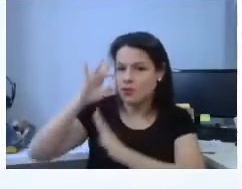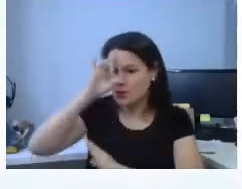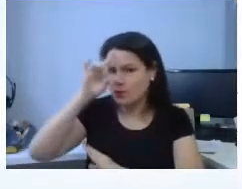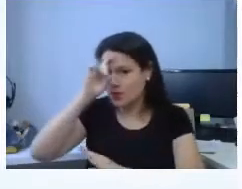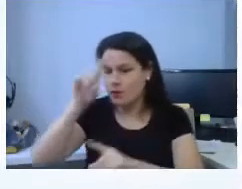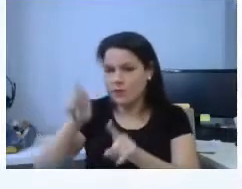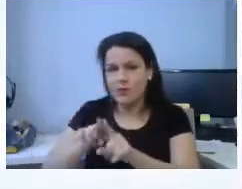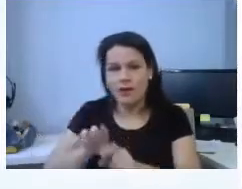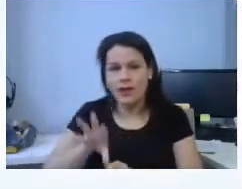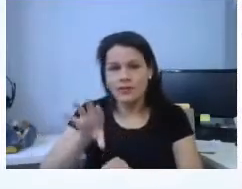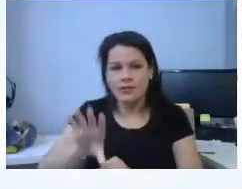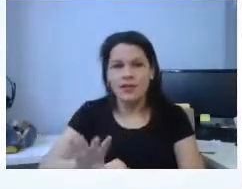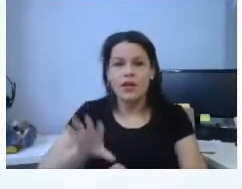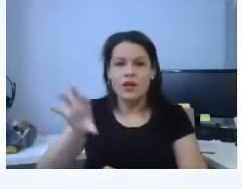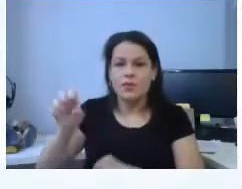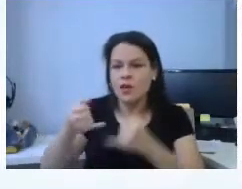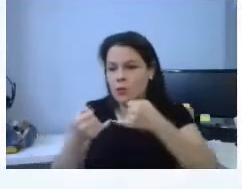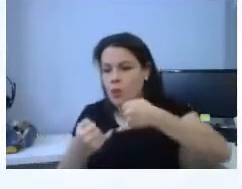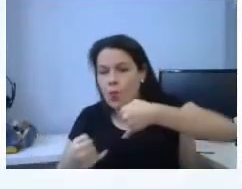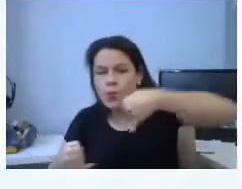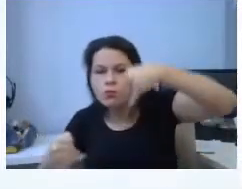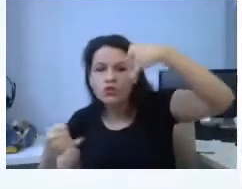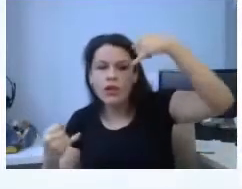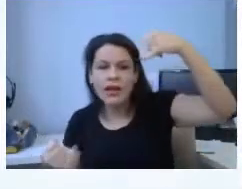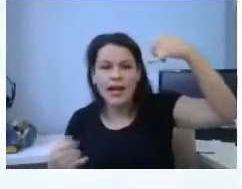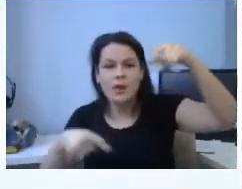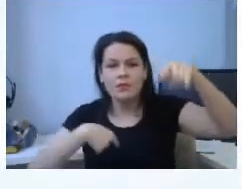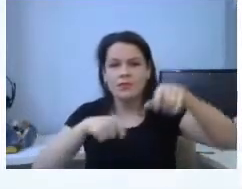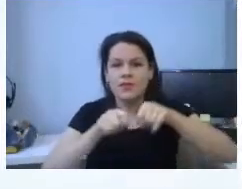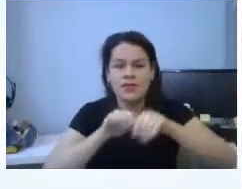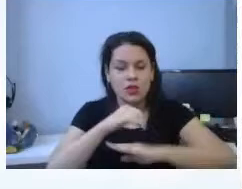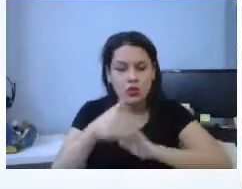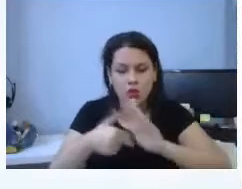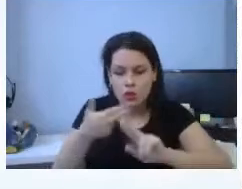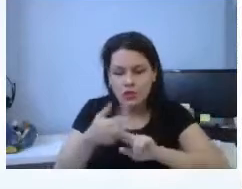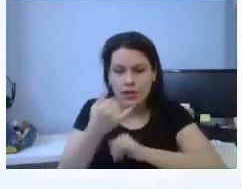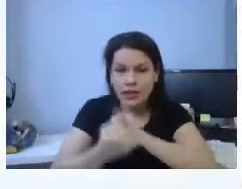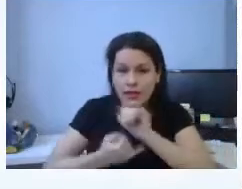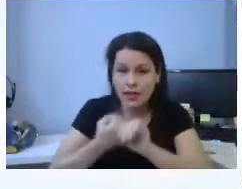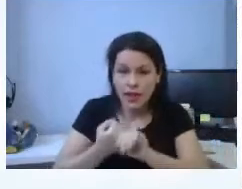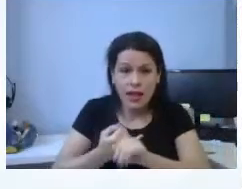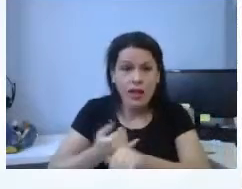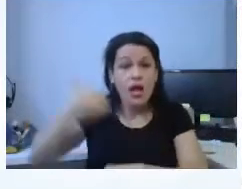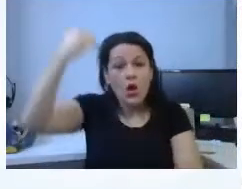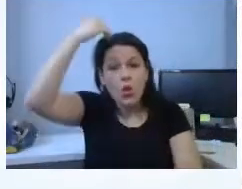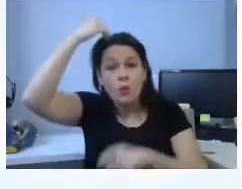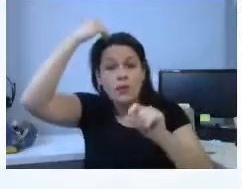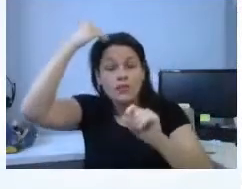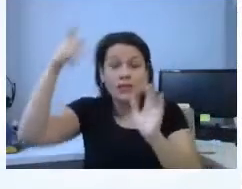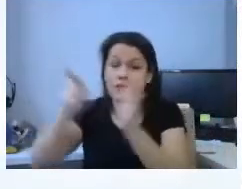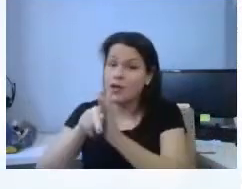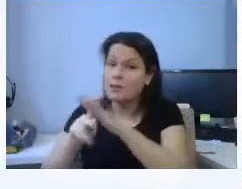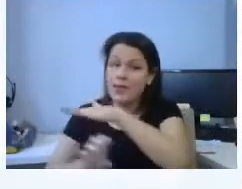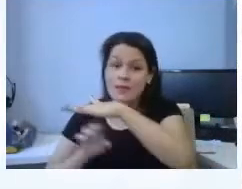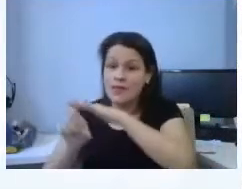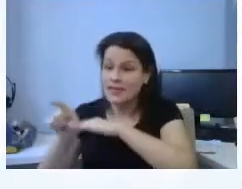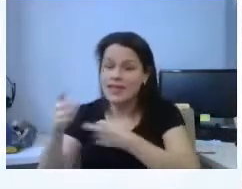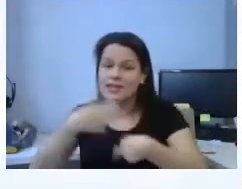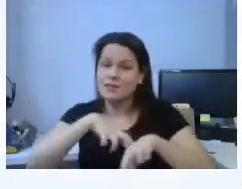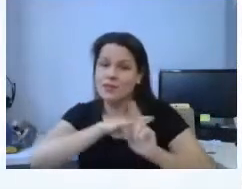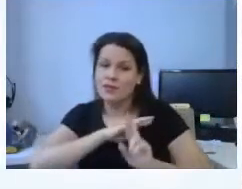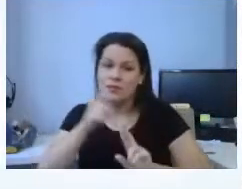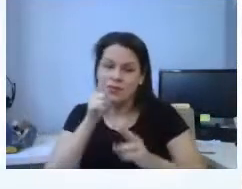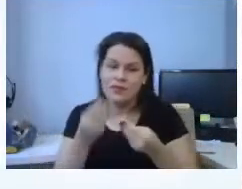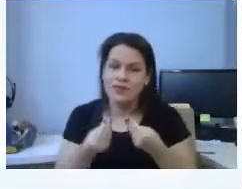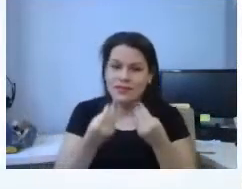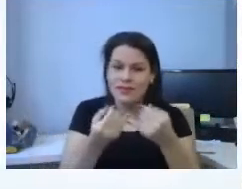a puxar cabo e qualquer outra coisa tem que correr por conta da empresa, né? Então, não vejo nenhuma